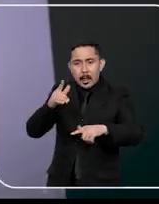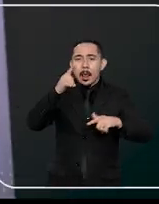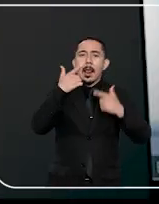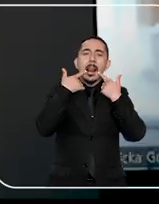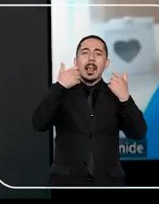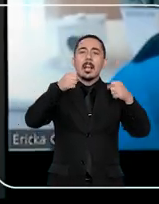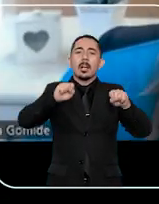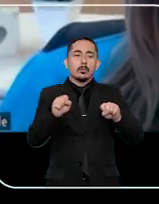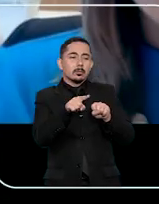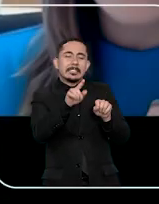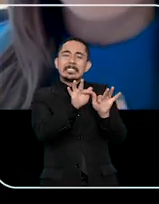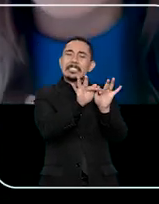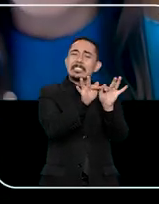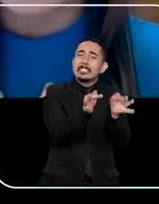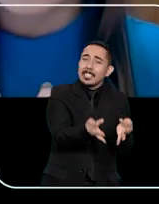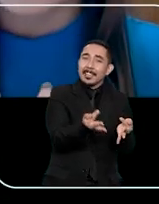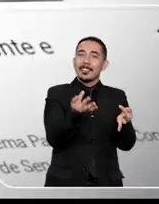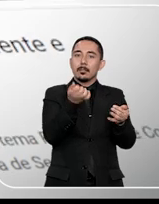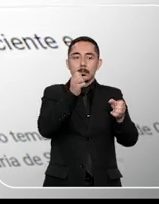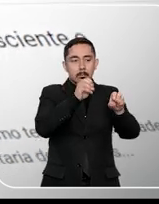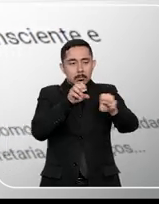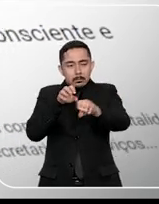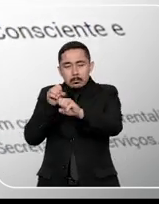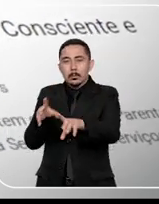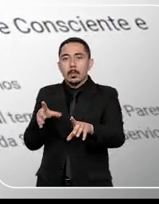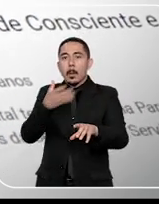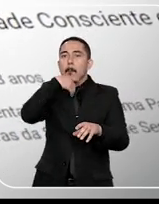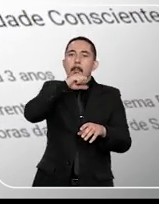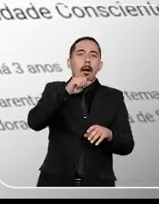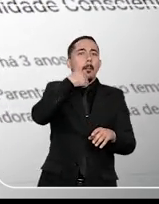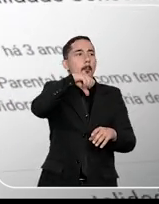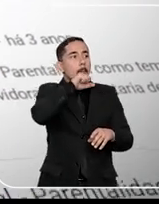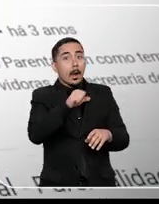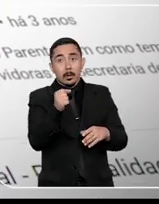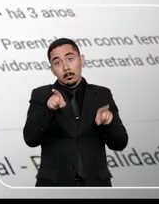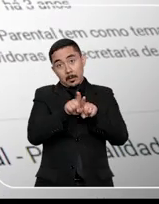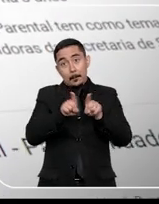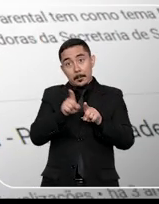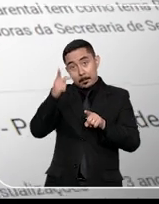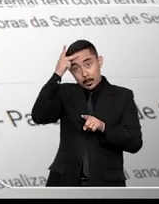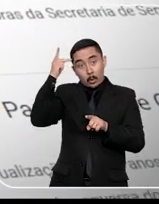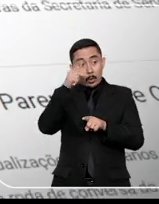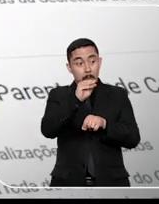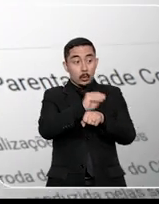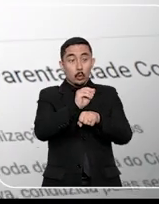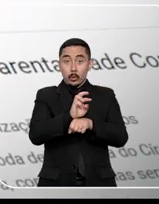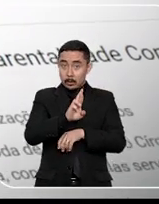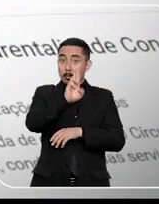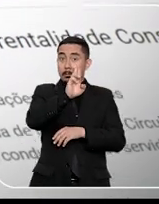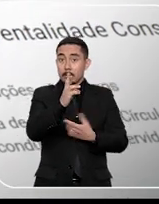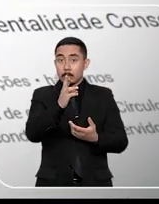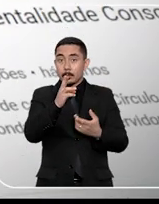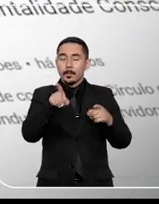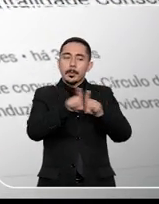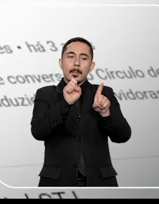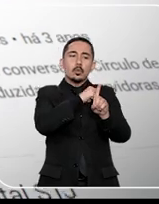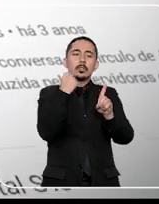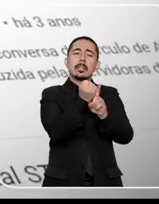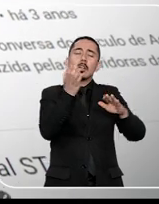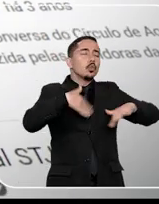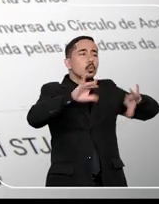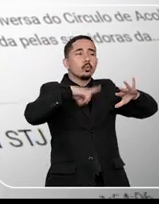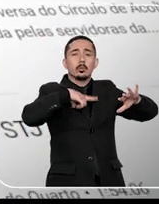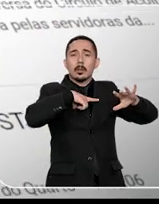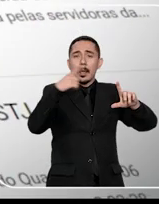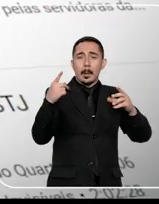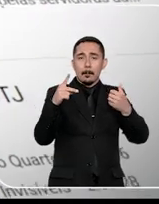pais, mães e responsáveis. As aulas são também disponibilizadas a toda a sociedade numa playlist no